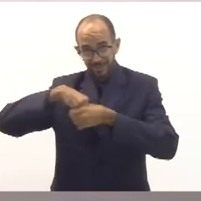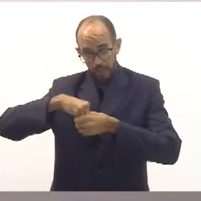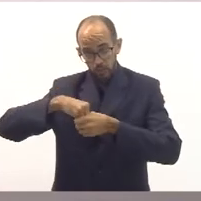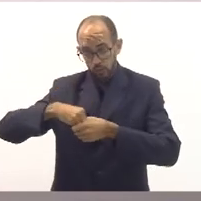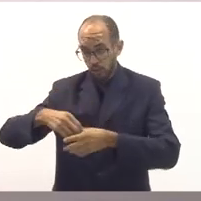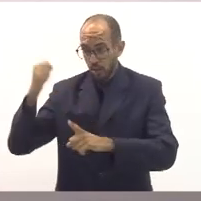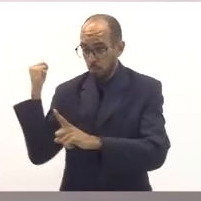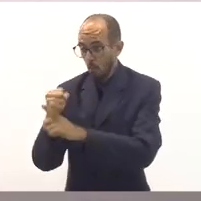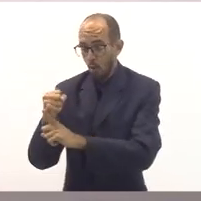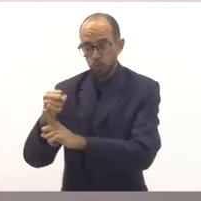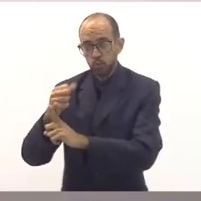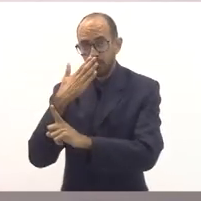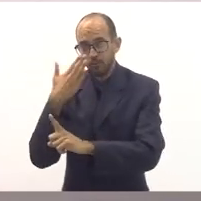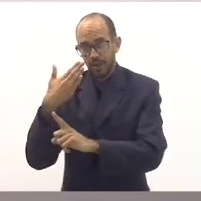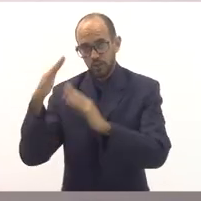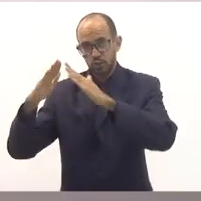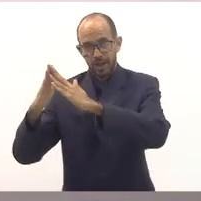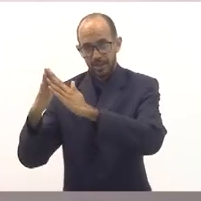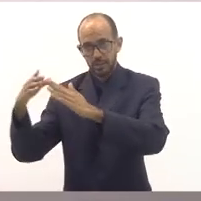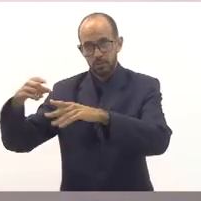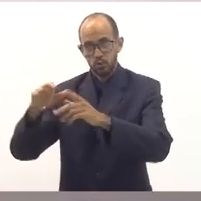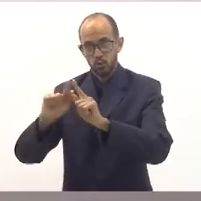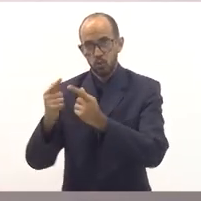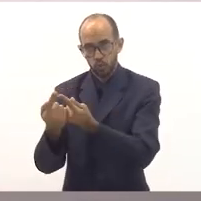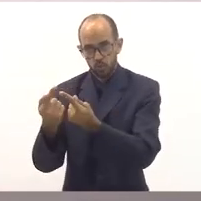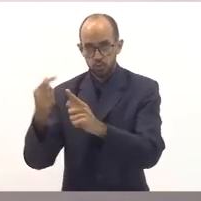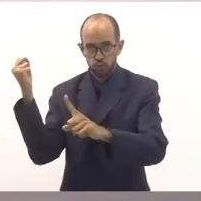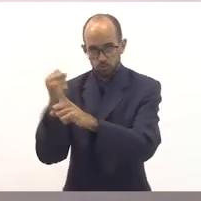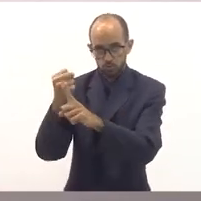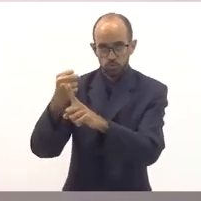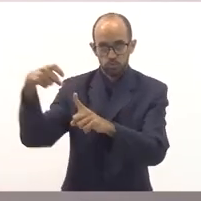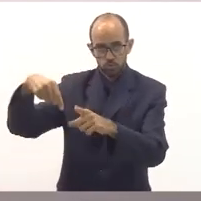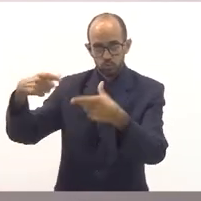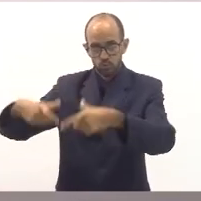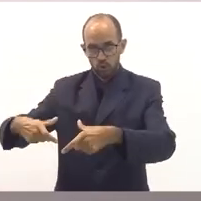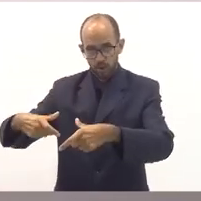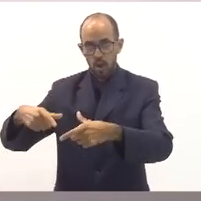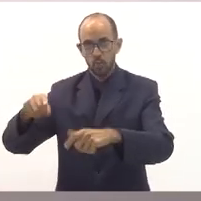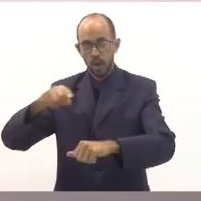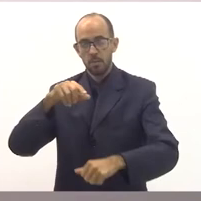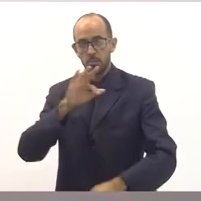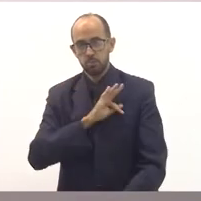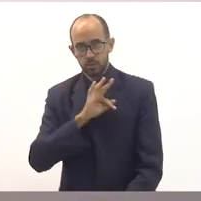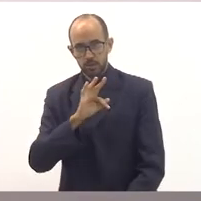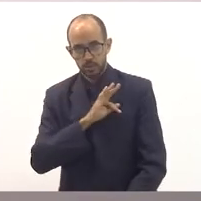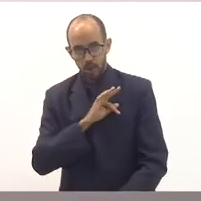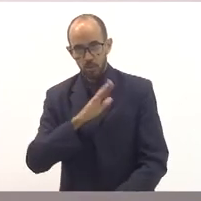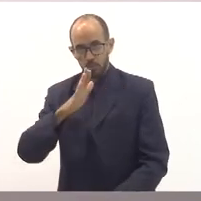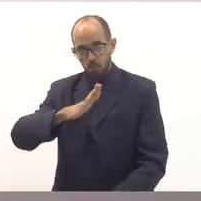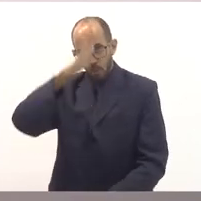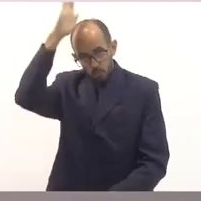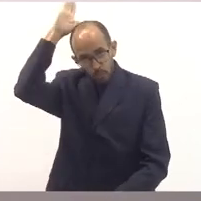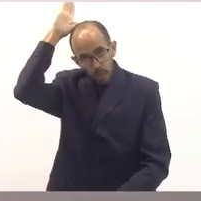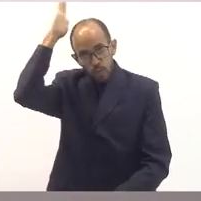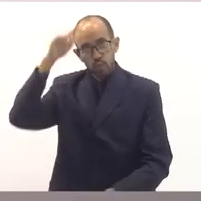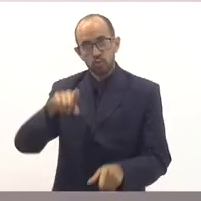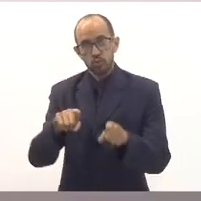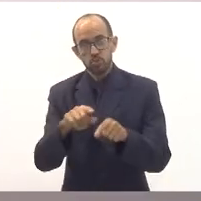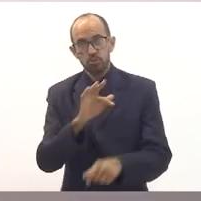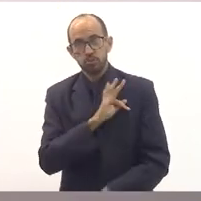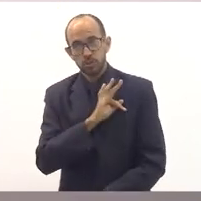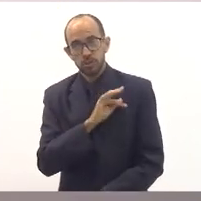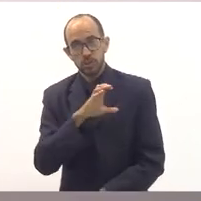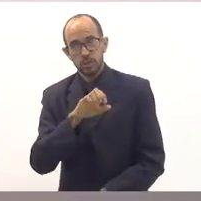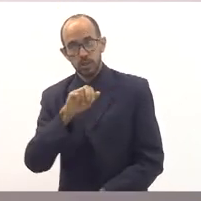portão de suas casas sabe por grupos de extermínio os locais policiais bombeiros policiais civis